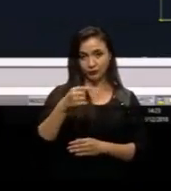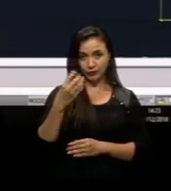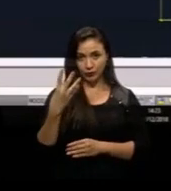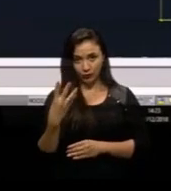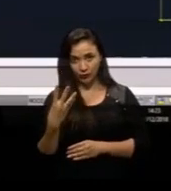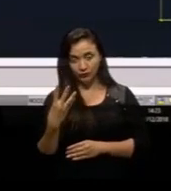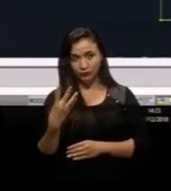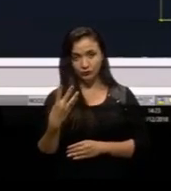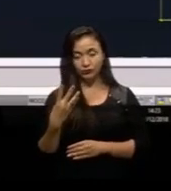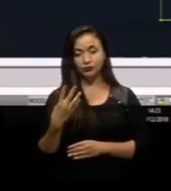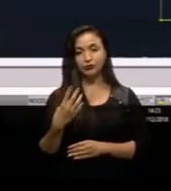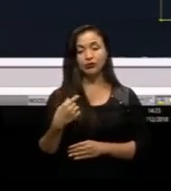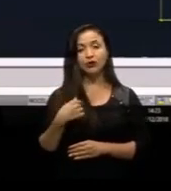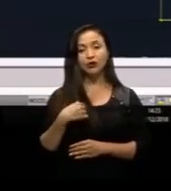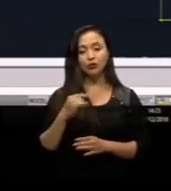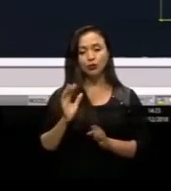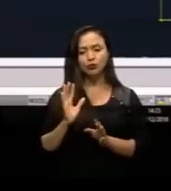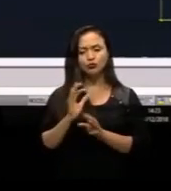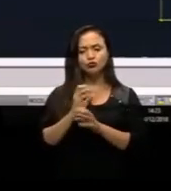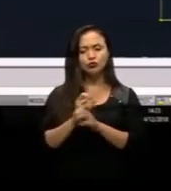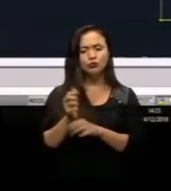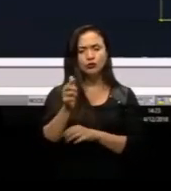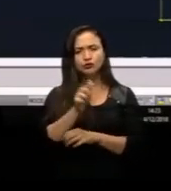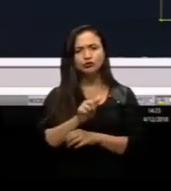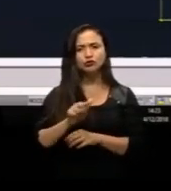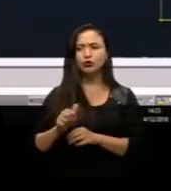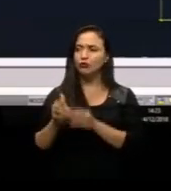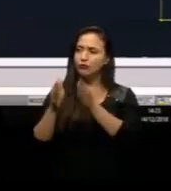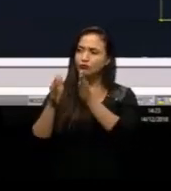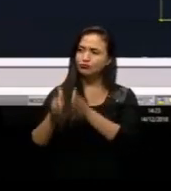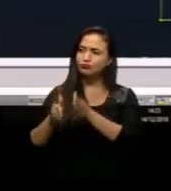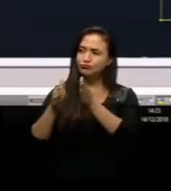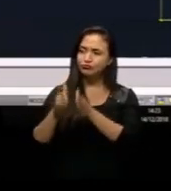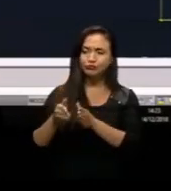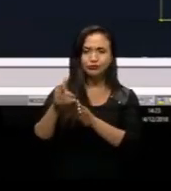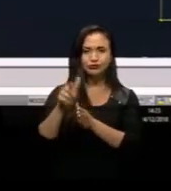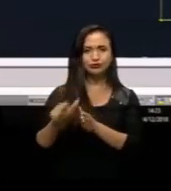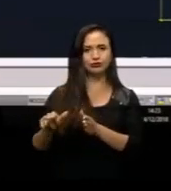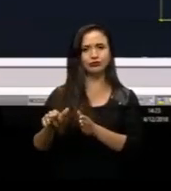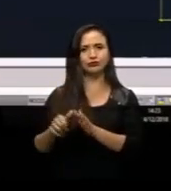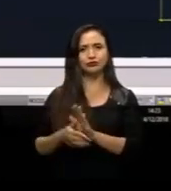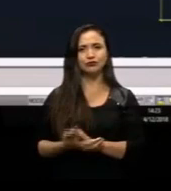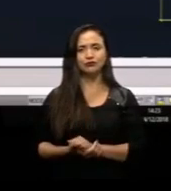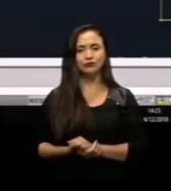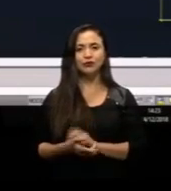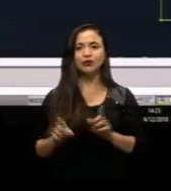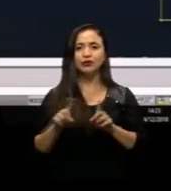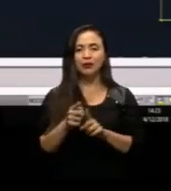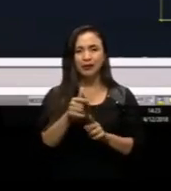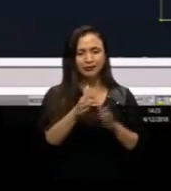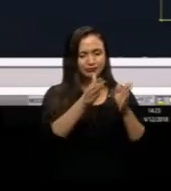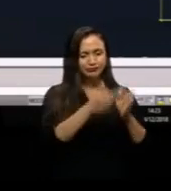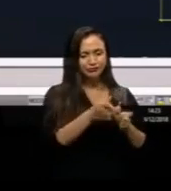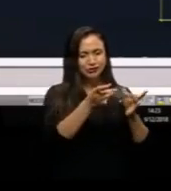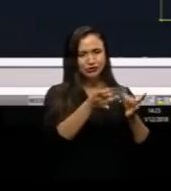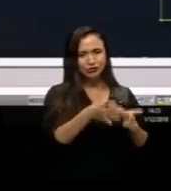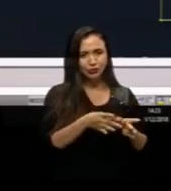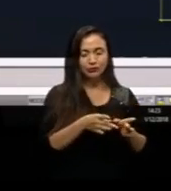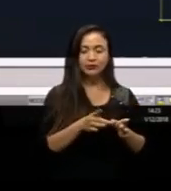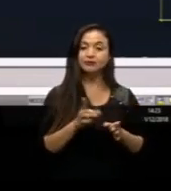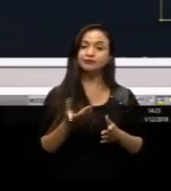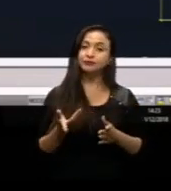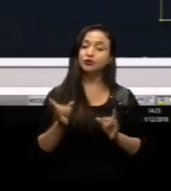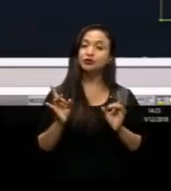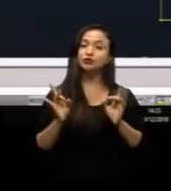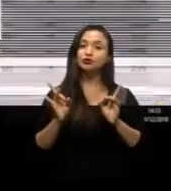estou somando de novo esse pedacinho aqui. Tá? E esse outro pedacinho. Então, na verdade, eu vou pegar só o